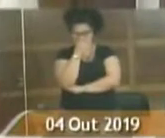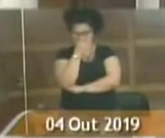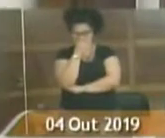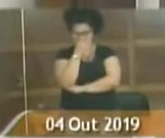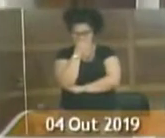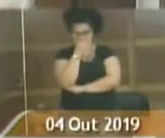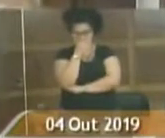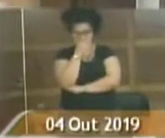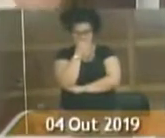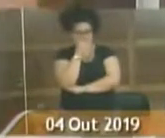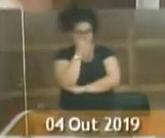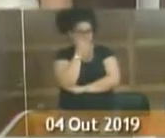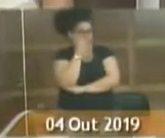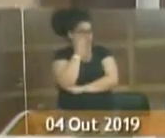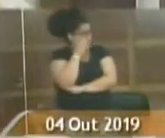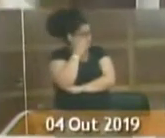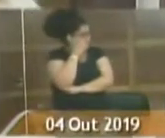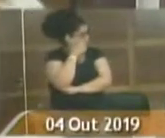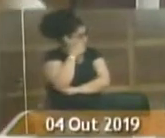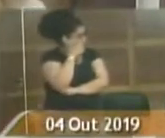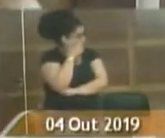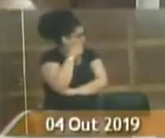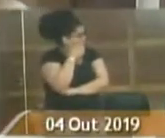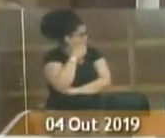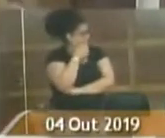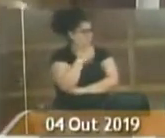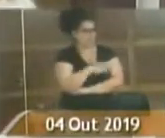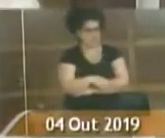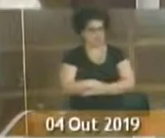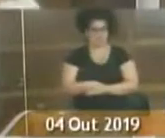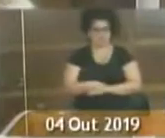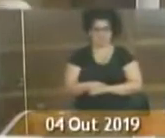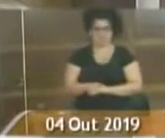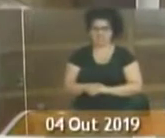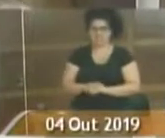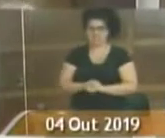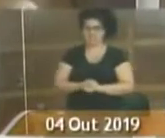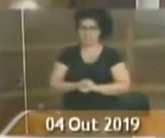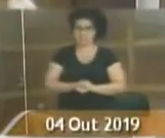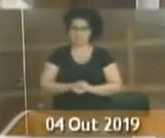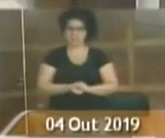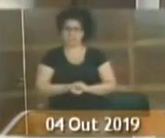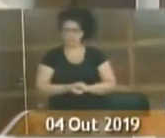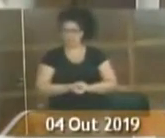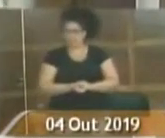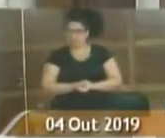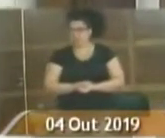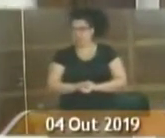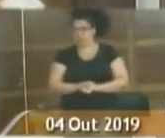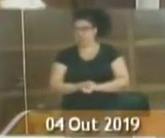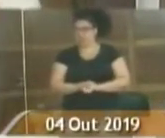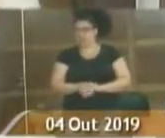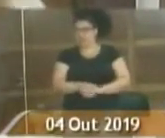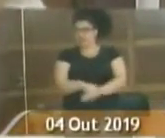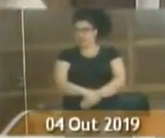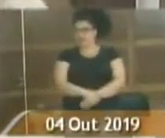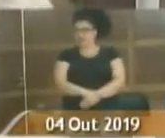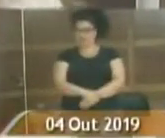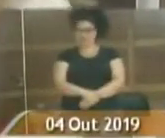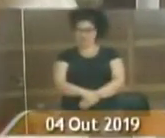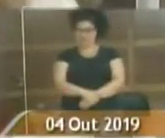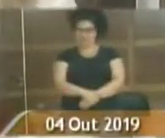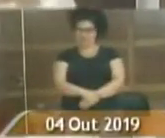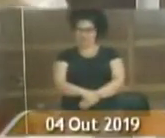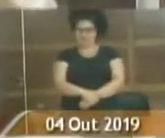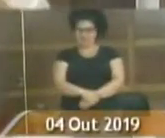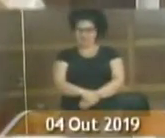quando morrem. E joga num lugar bem bonito, na montanha, na Ilha Grande, no mar. É isso que é o cremado,